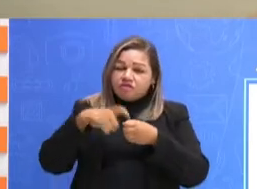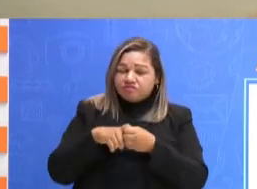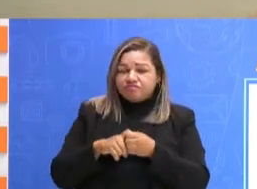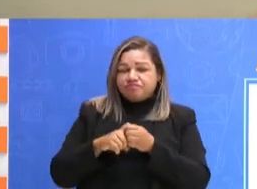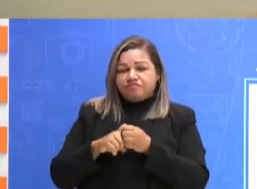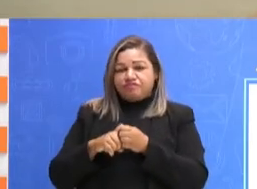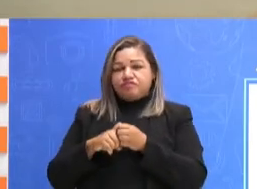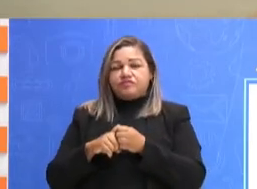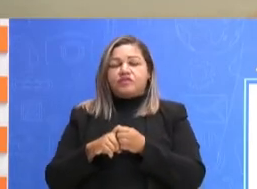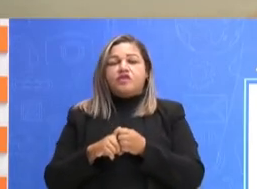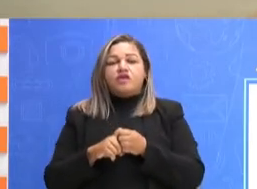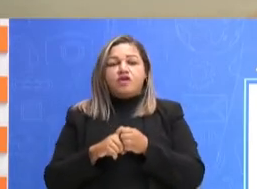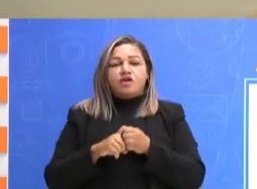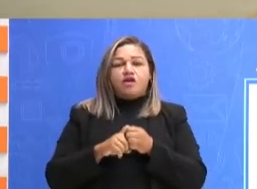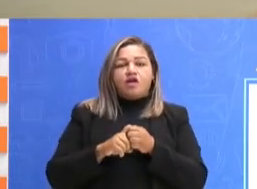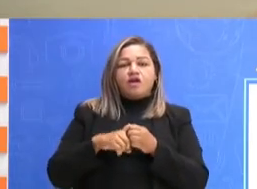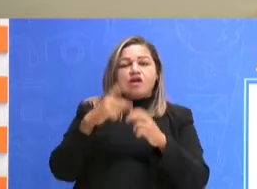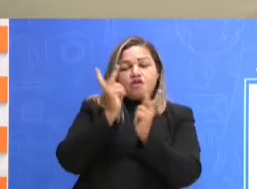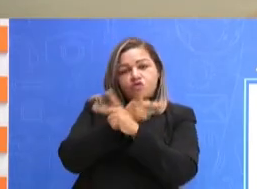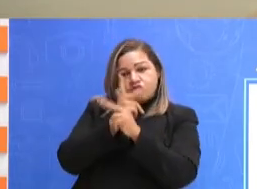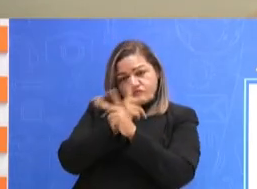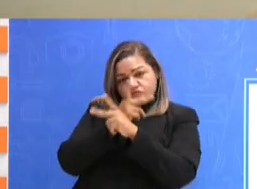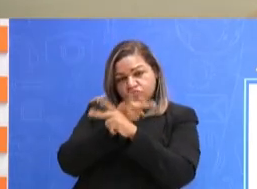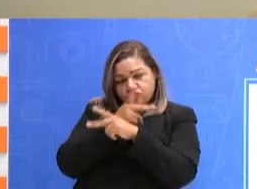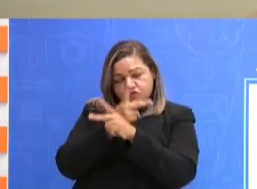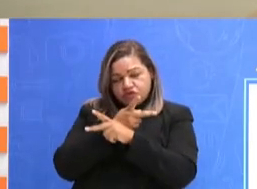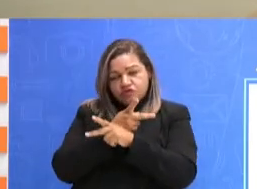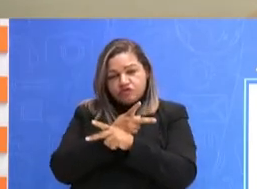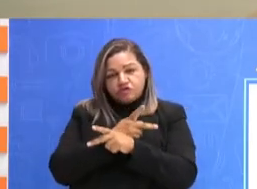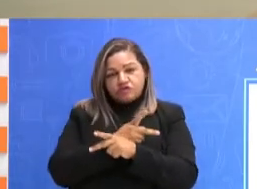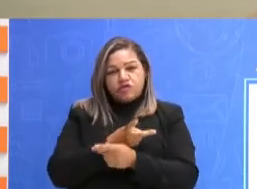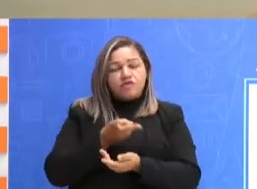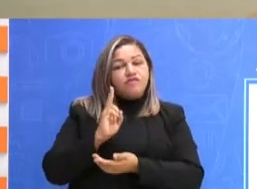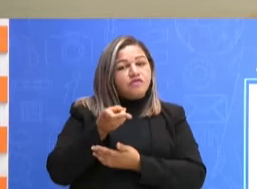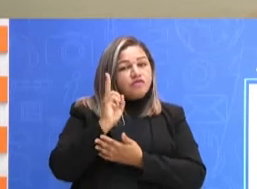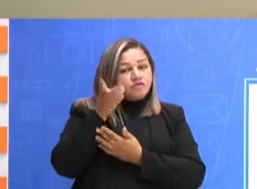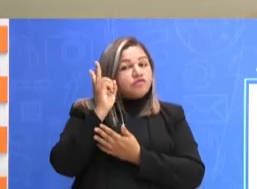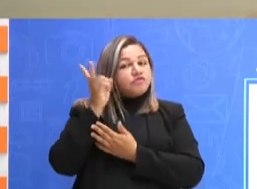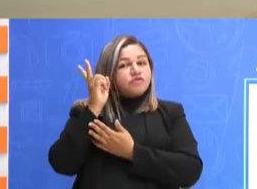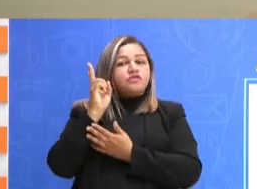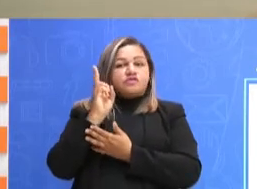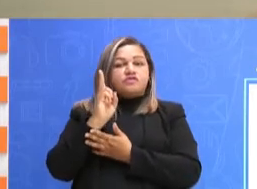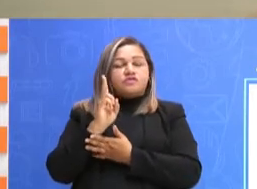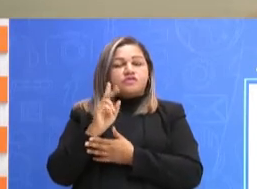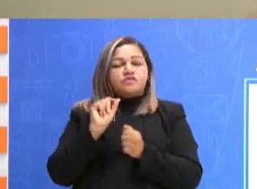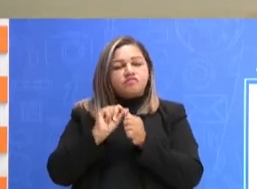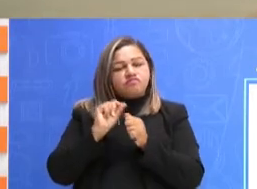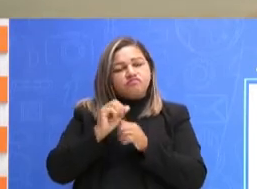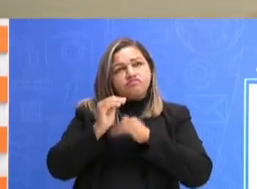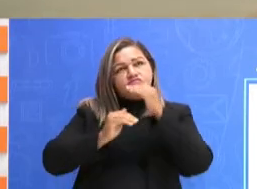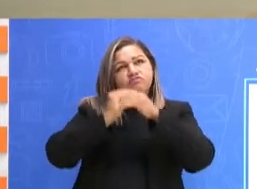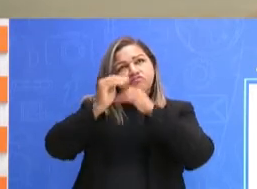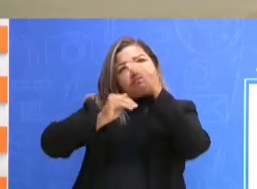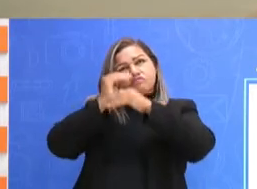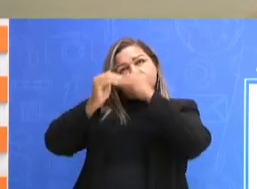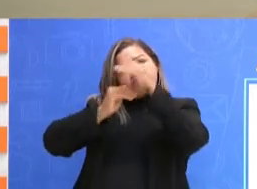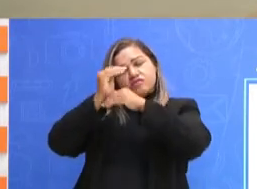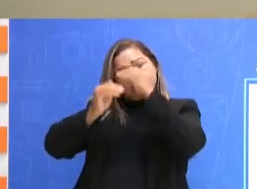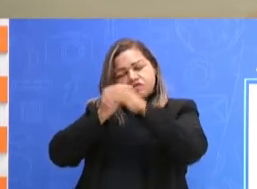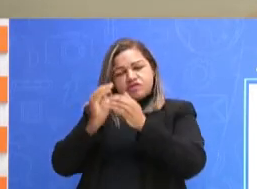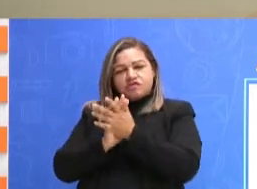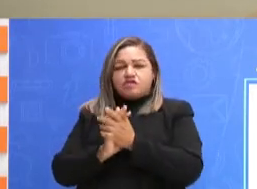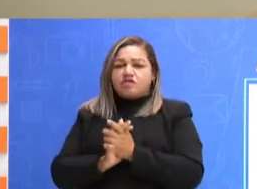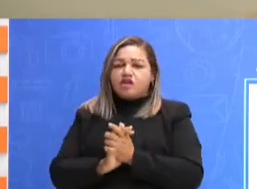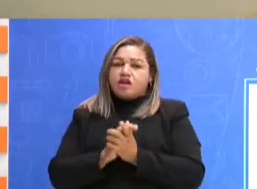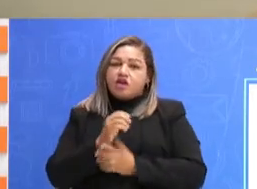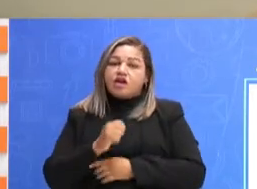Durante entrevista ao programa Hora do Povo, da TV Guanaré, o prefeito de Caxias, Fábio Gentil, falou sobre a flexibilização das